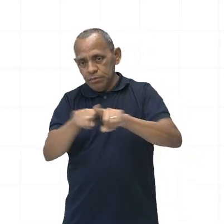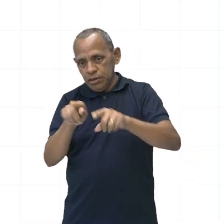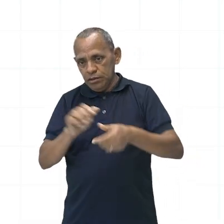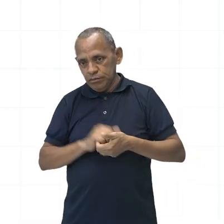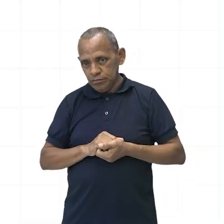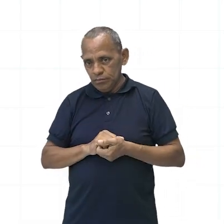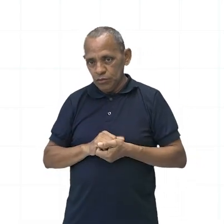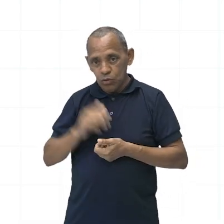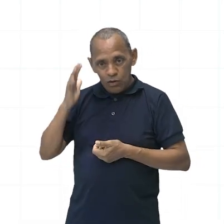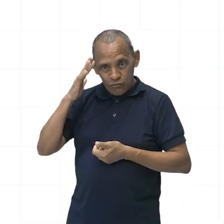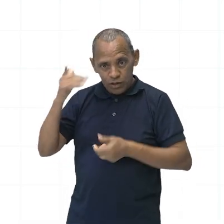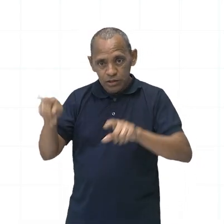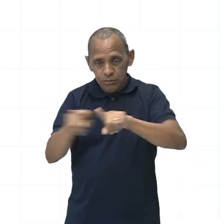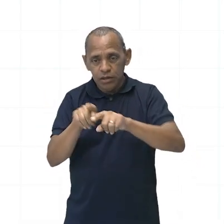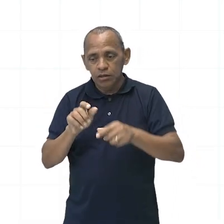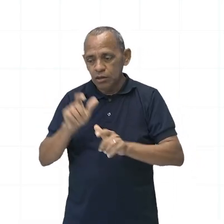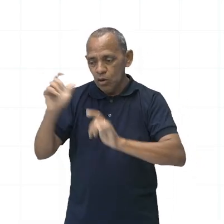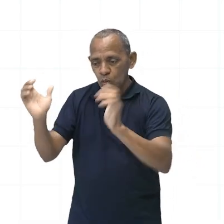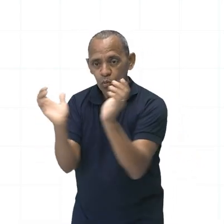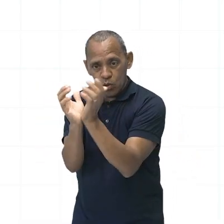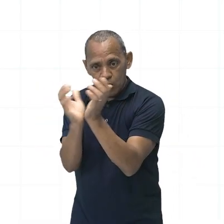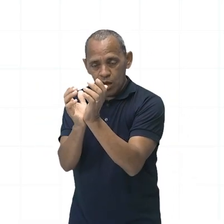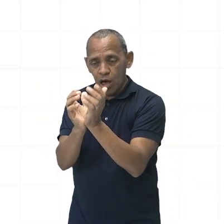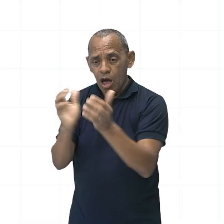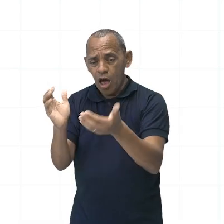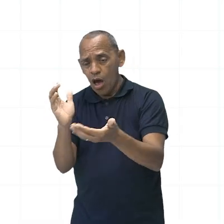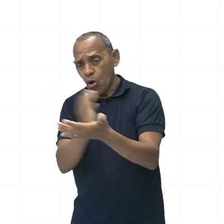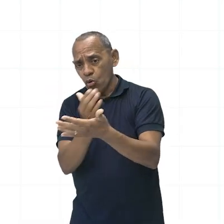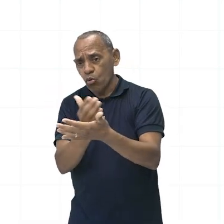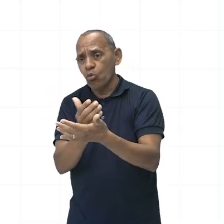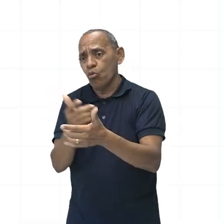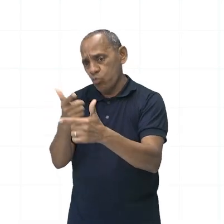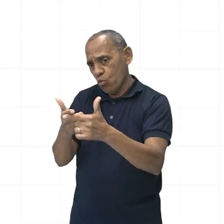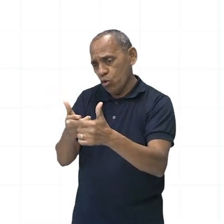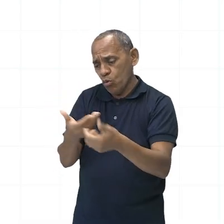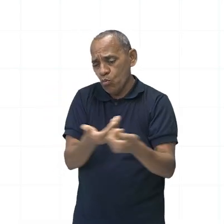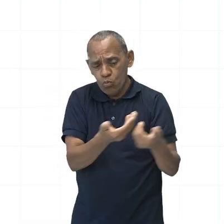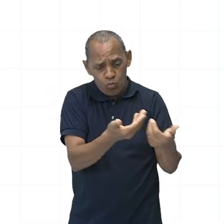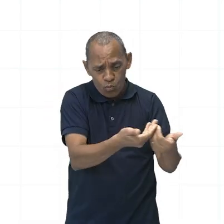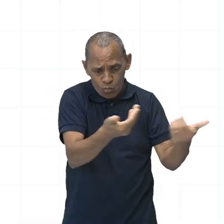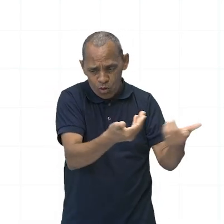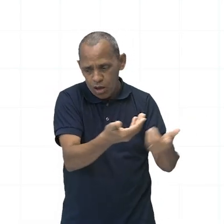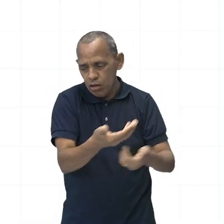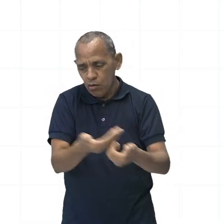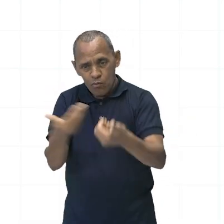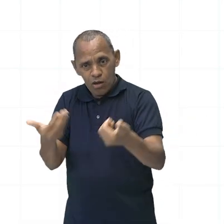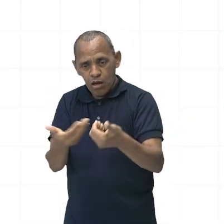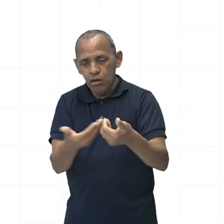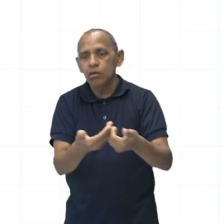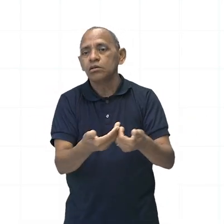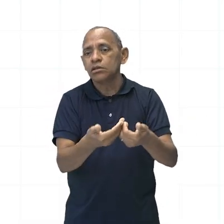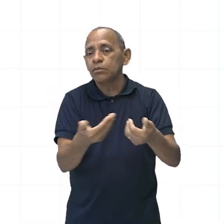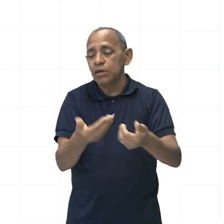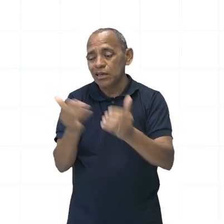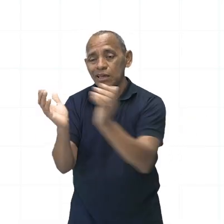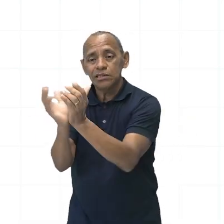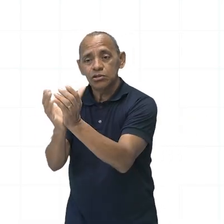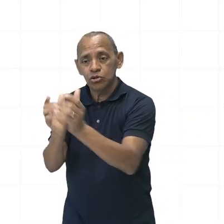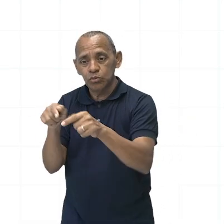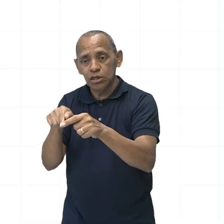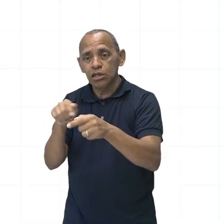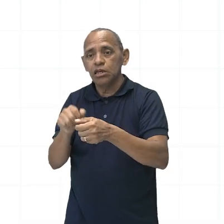da população que é levada por algum motivo para uma outra região. Então, a nova população terá uma menor